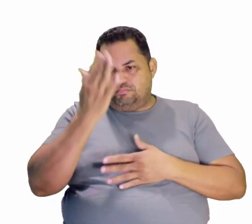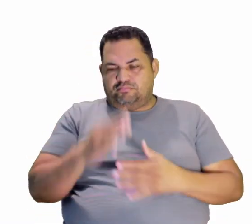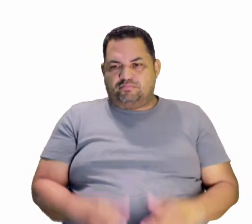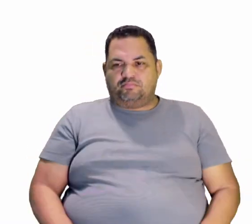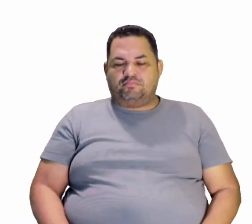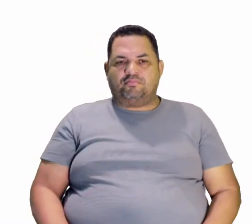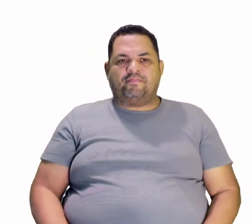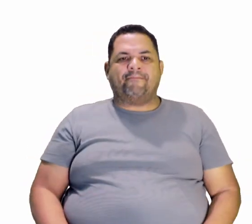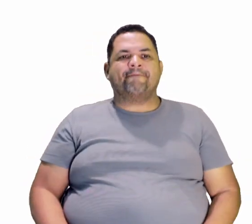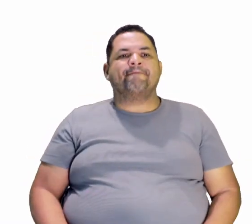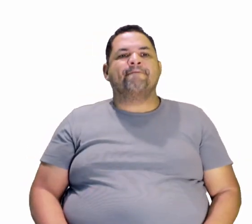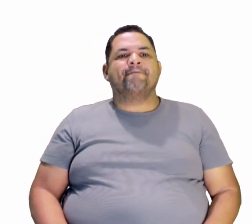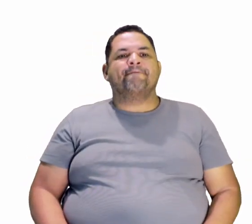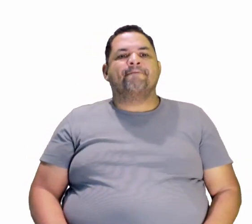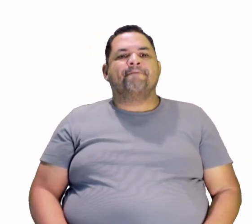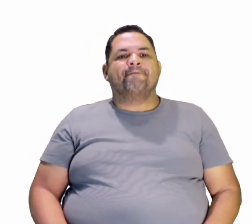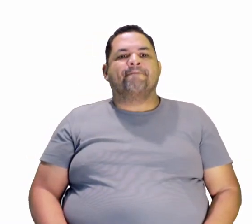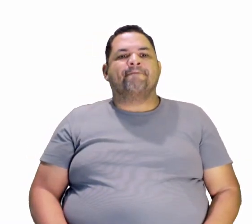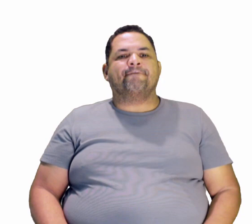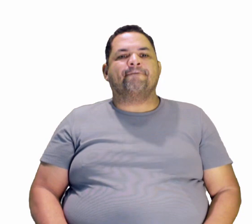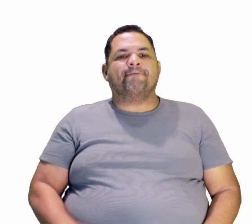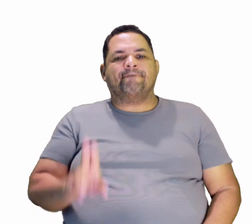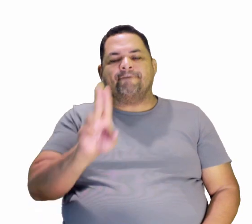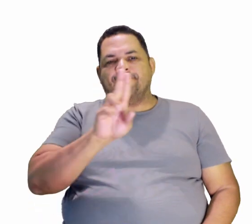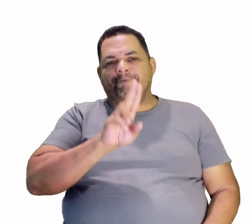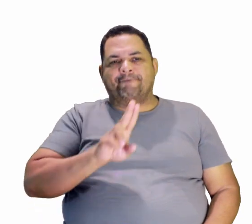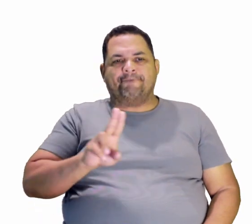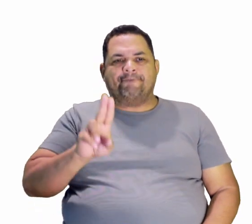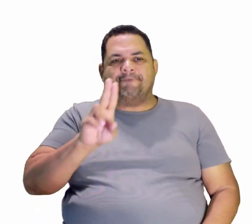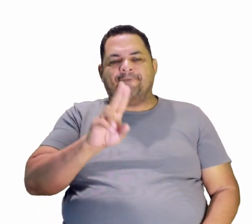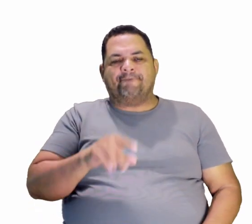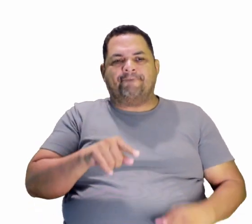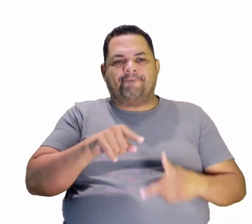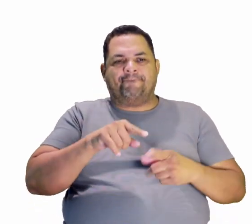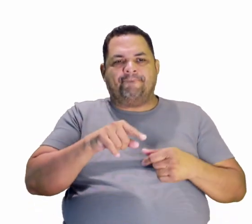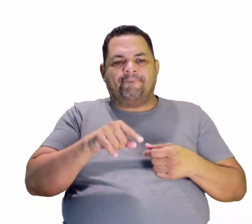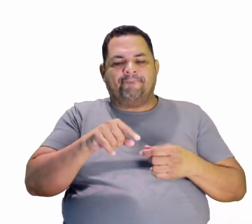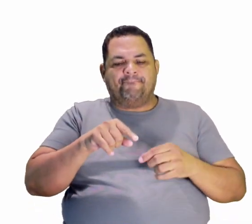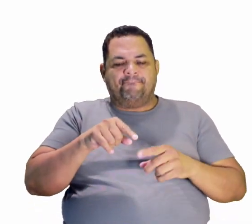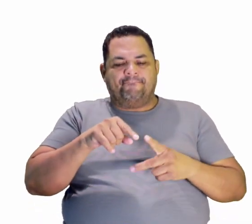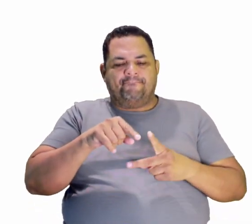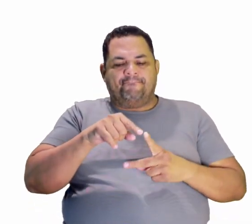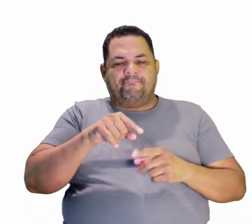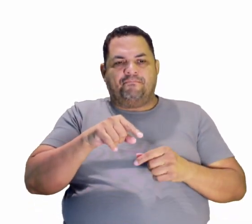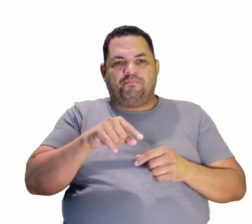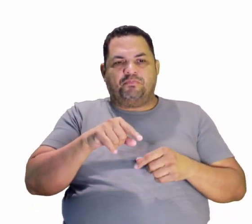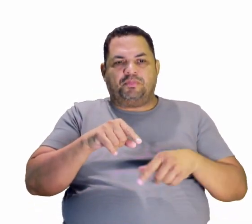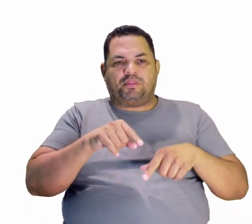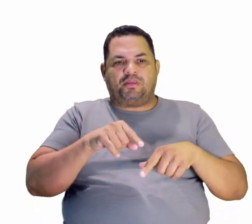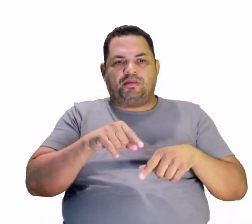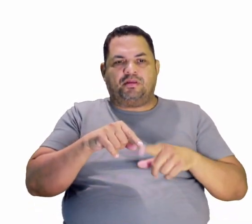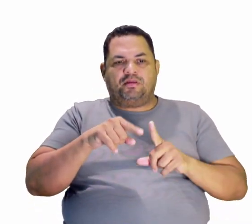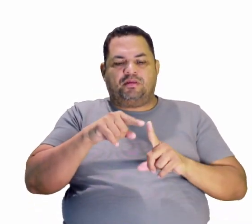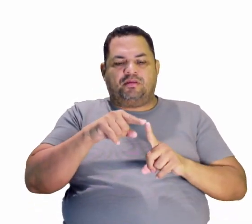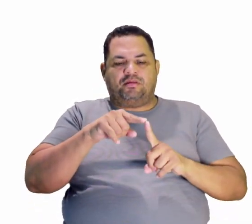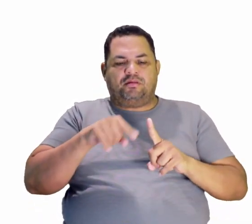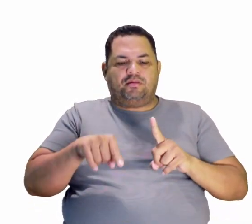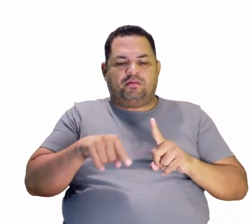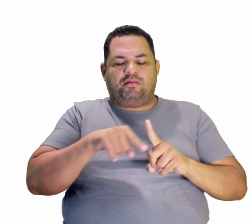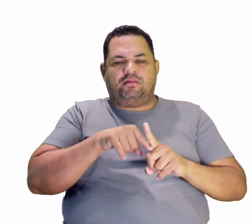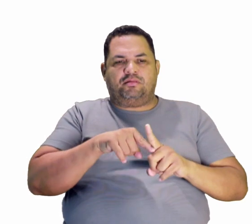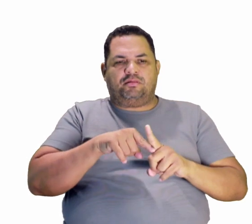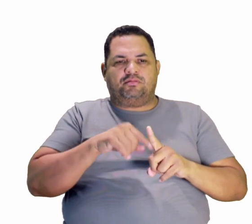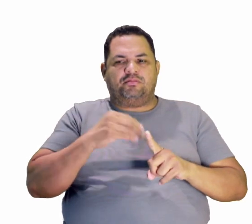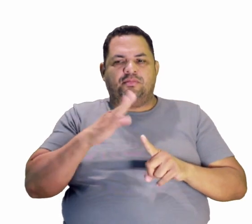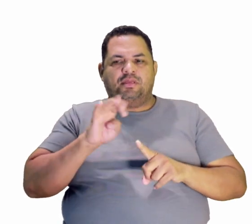correto? Olha aí, vamos usar então. Esse delta aqui não é aquele delta da física de variação, é o delta de Bhaskara,